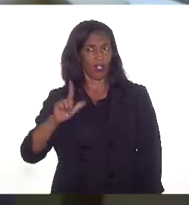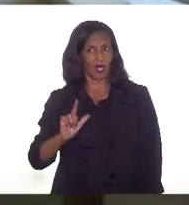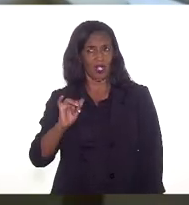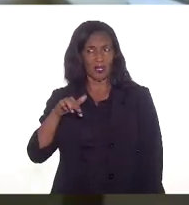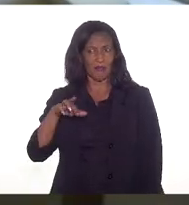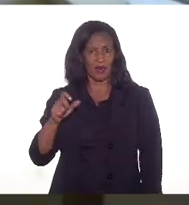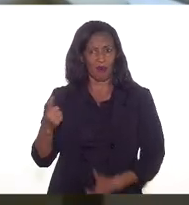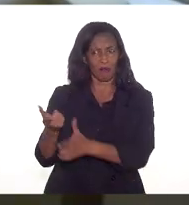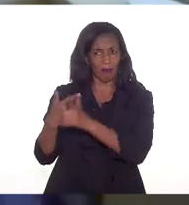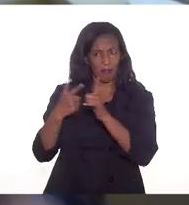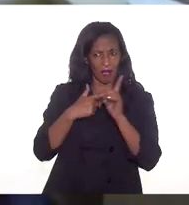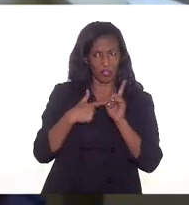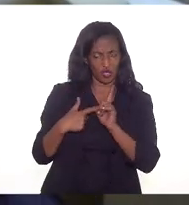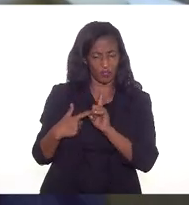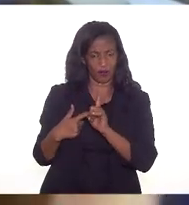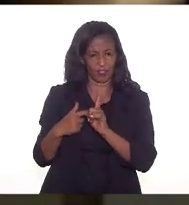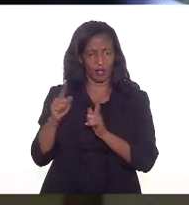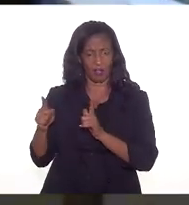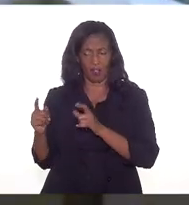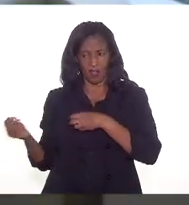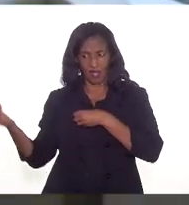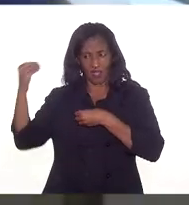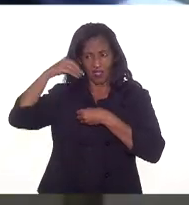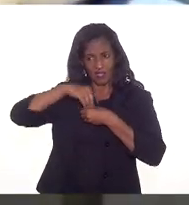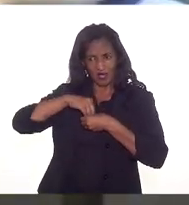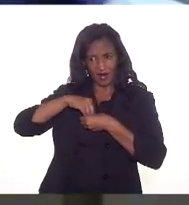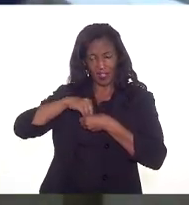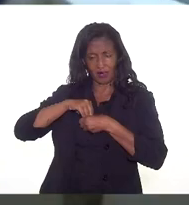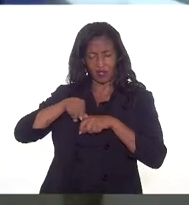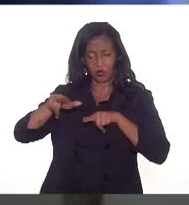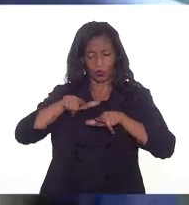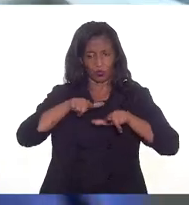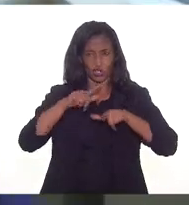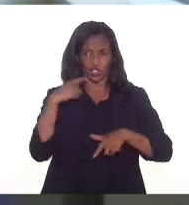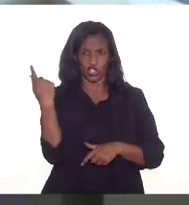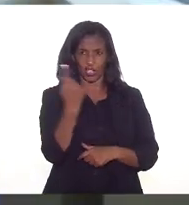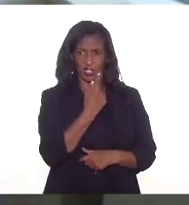a dívida do Paribas entrasse no serviço da dívida